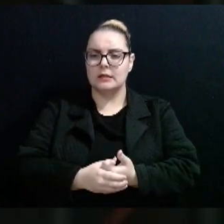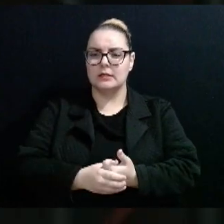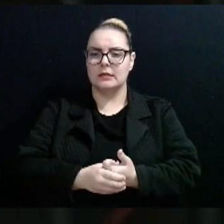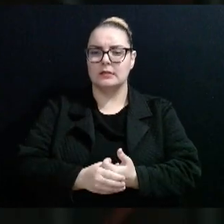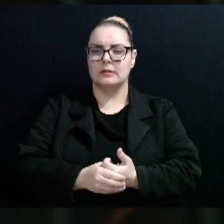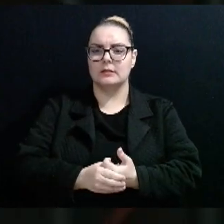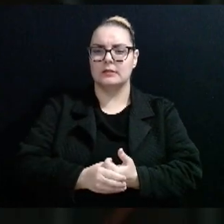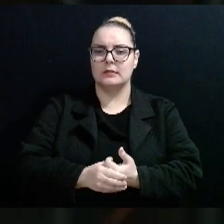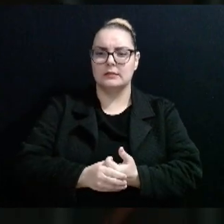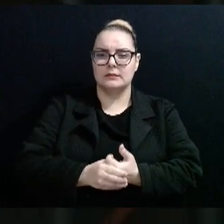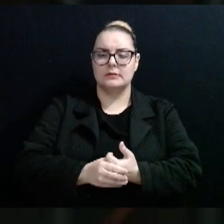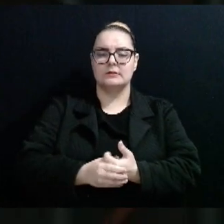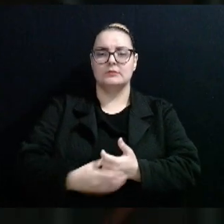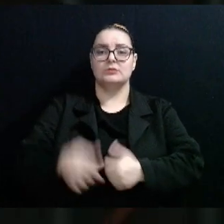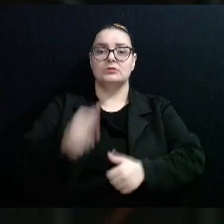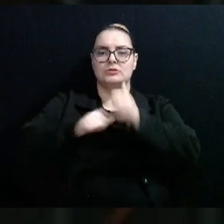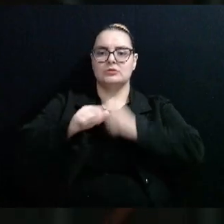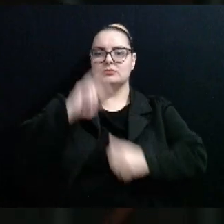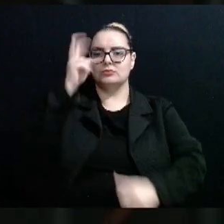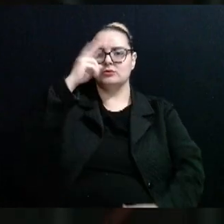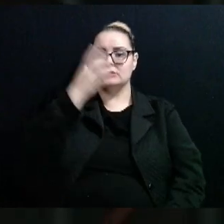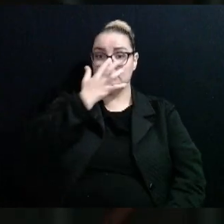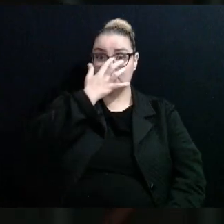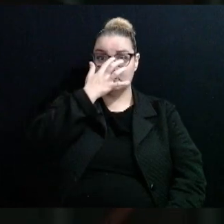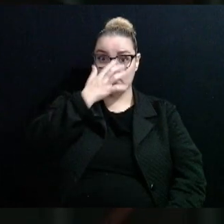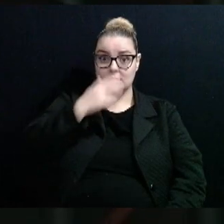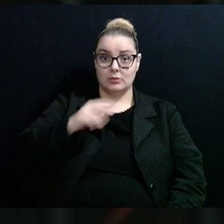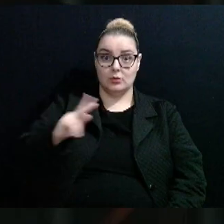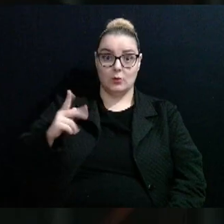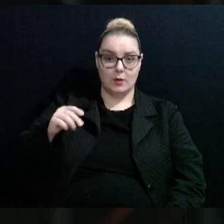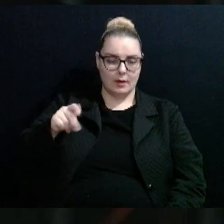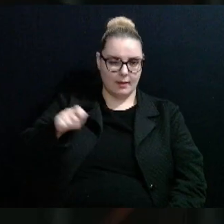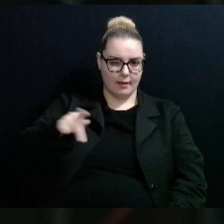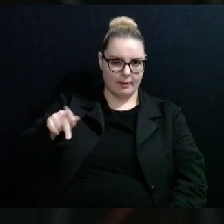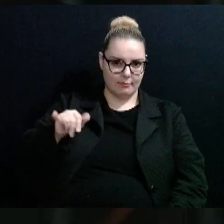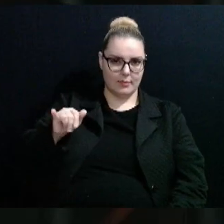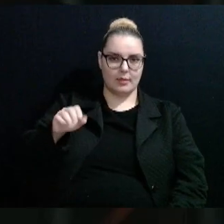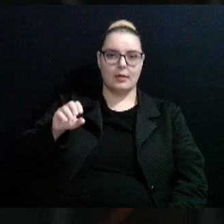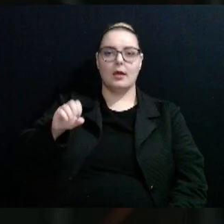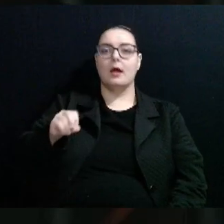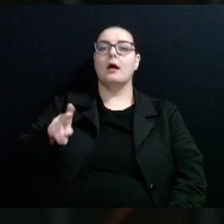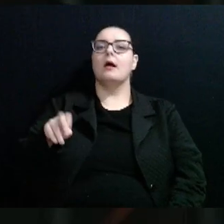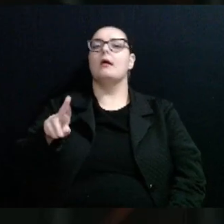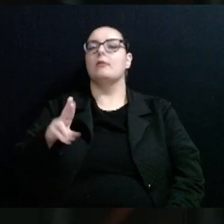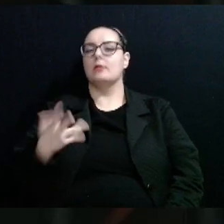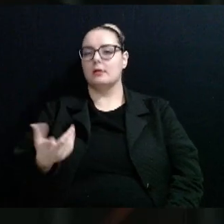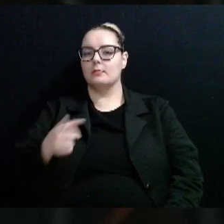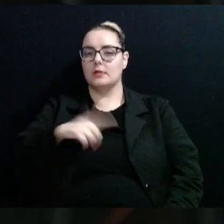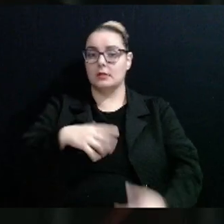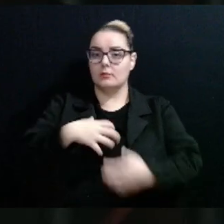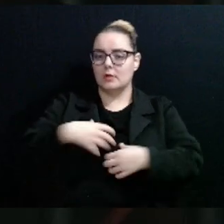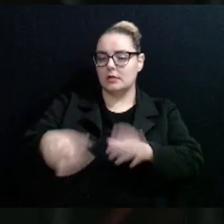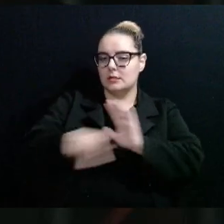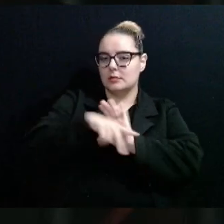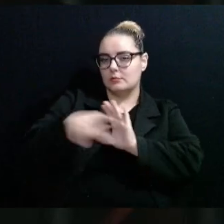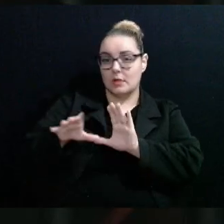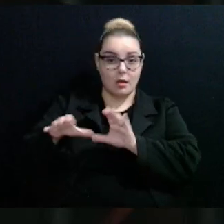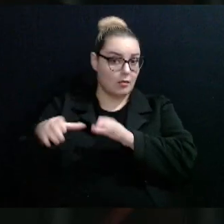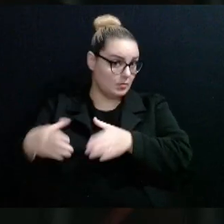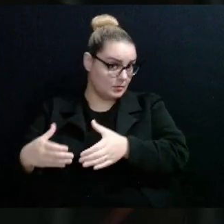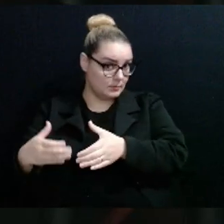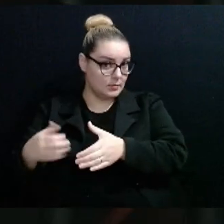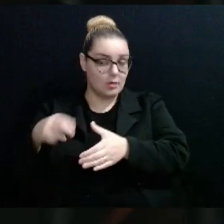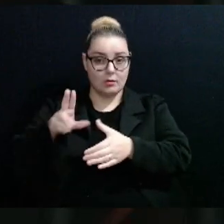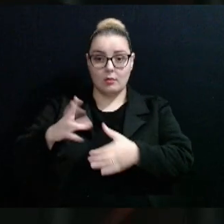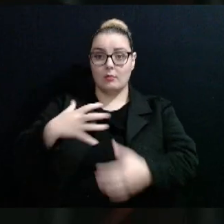o álcool em um happy hour para ter a sensação de pertencimento ou para ser